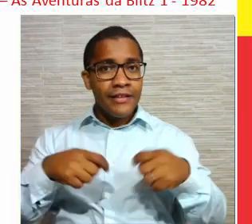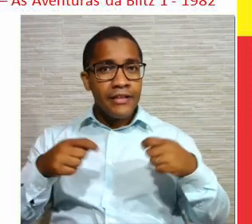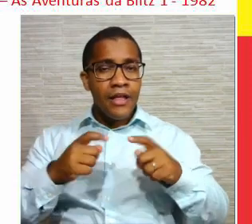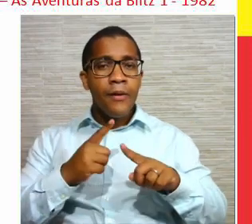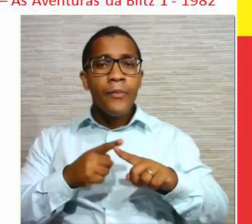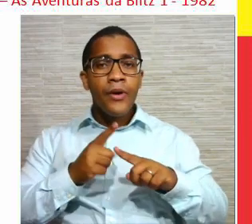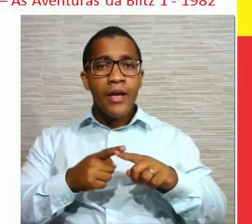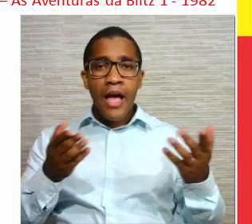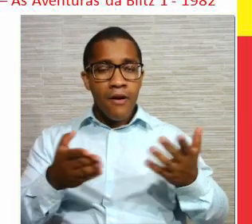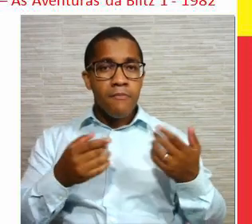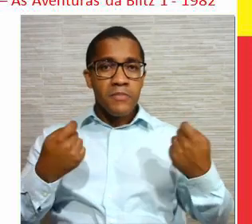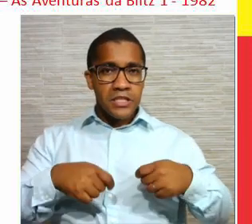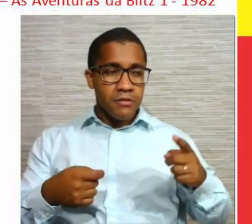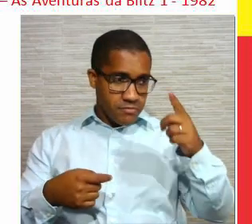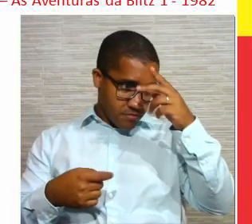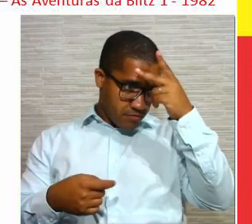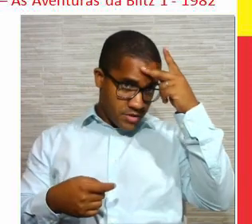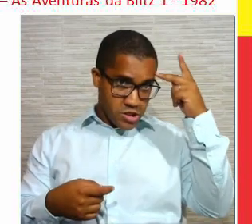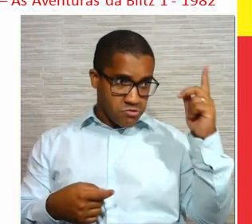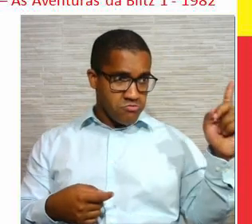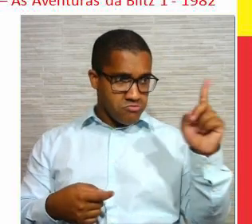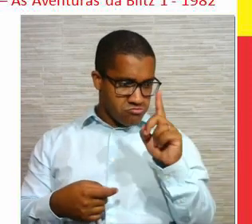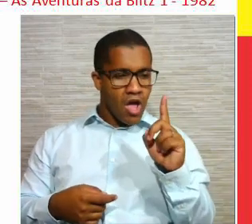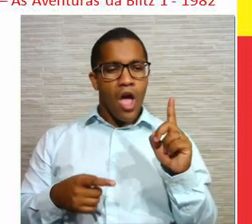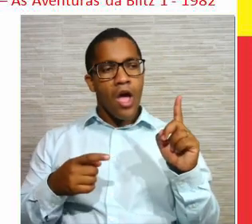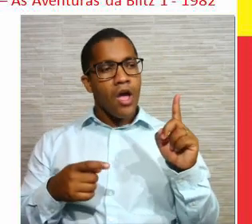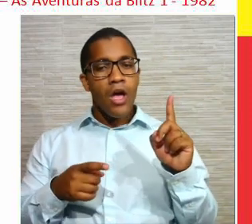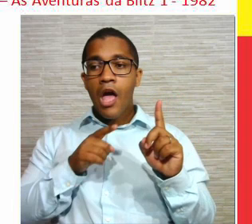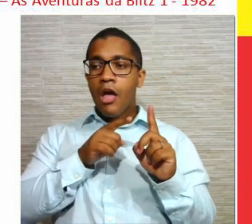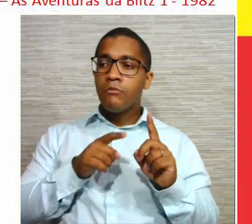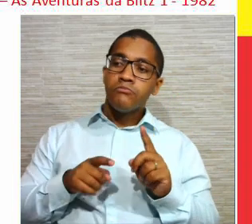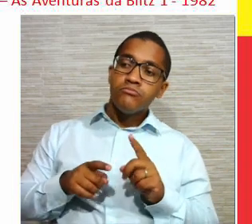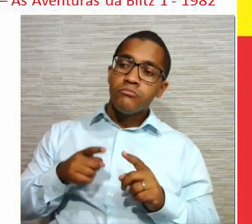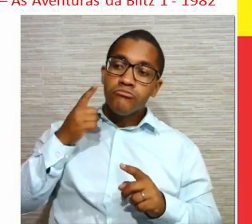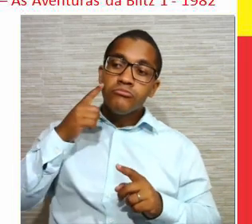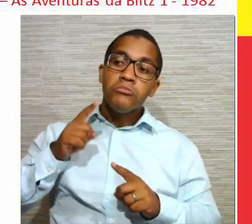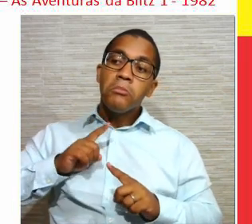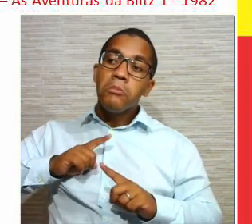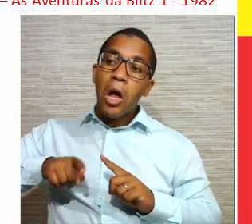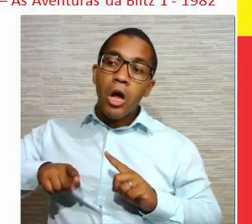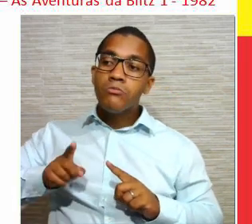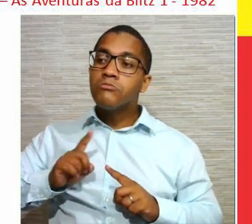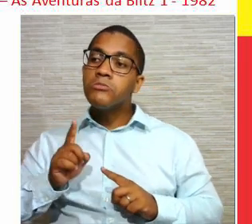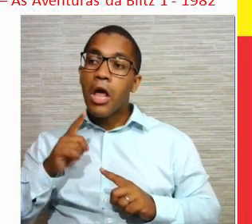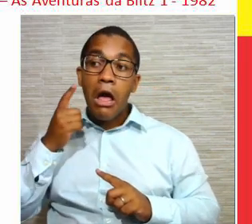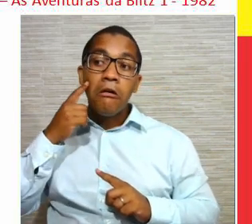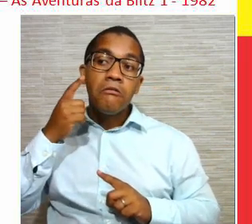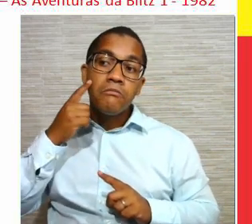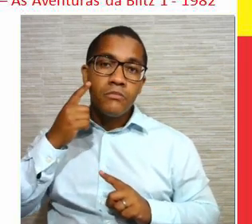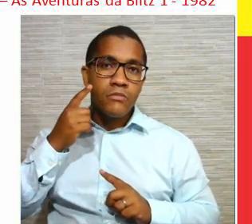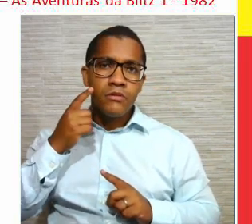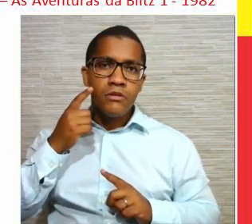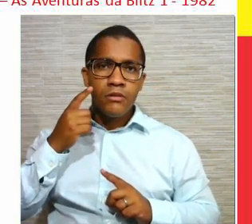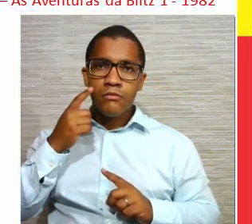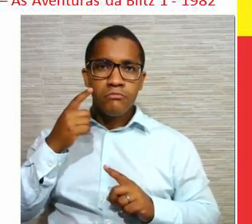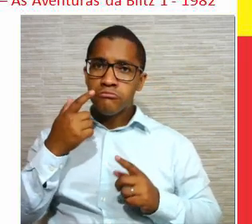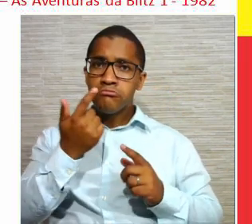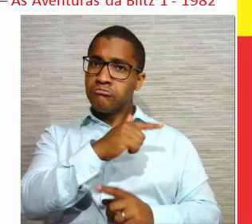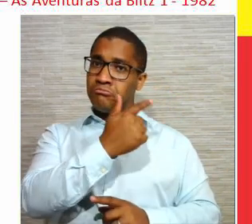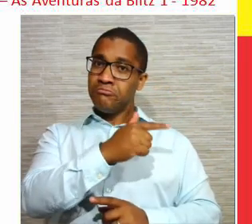passar por o crivo do censor, né? Não precisam mais ter a sua música aprovada para ser divulgada ou não.